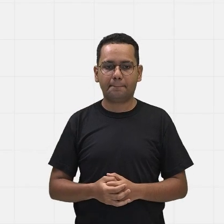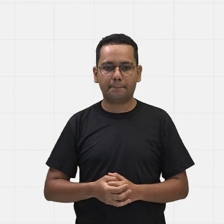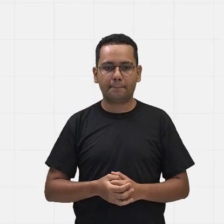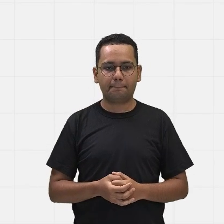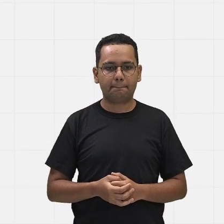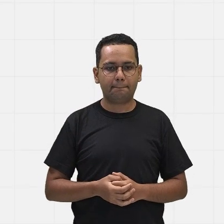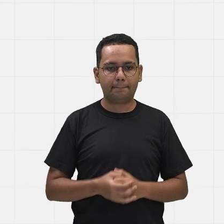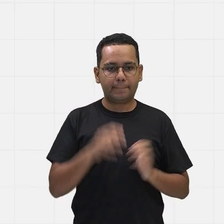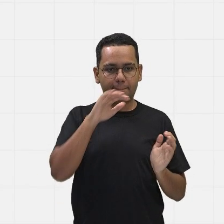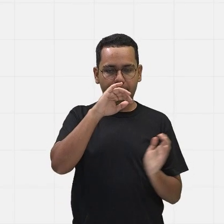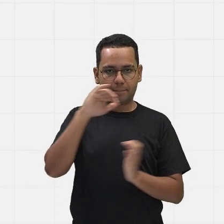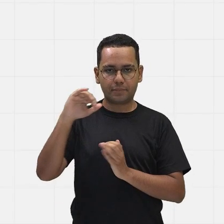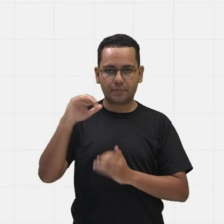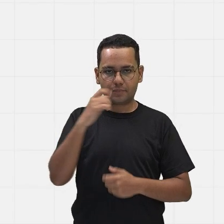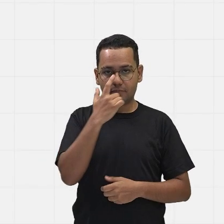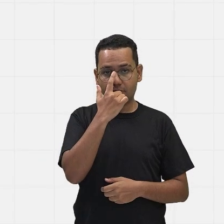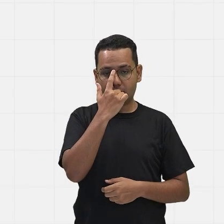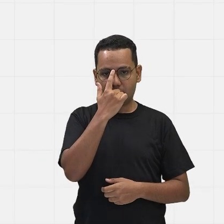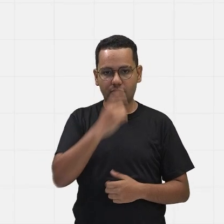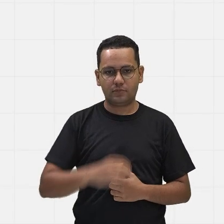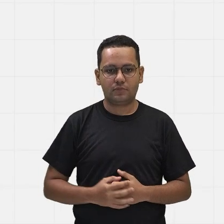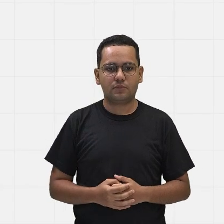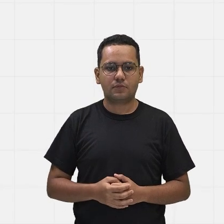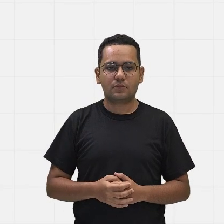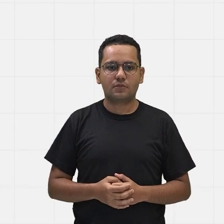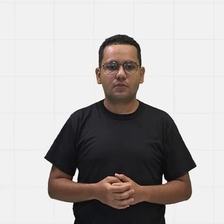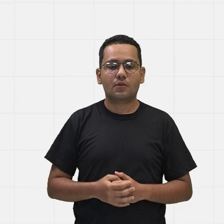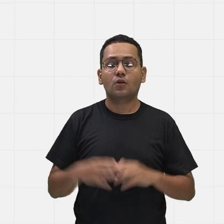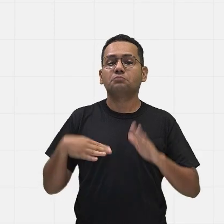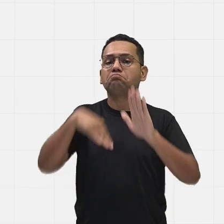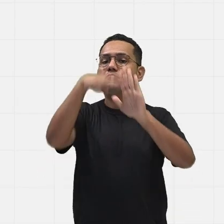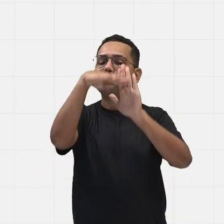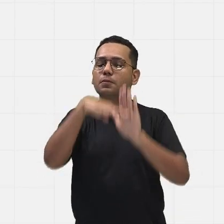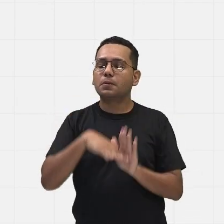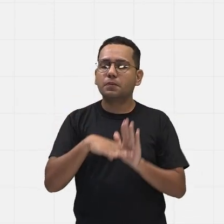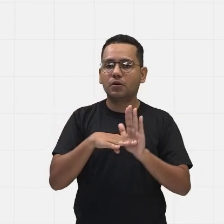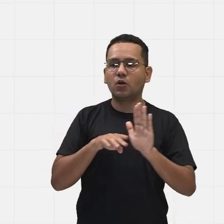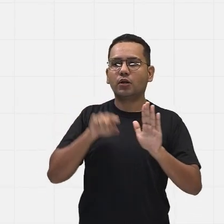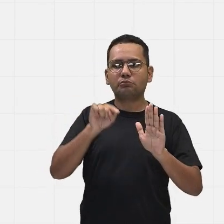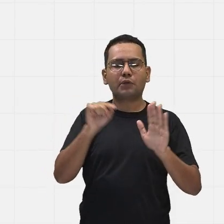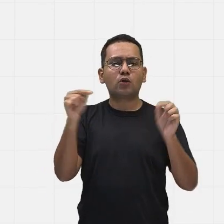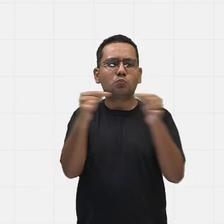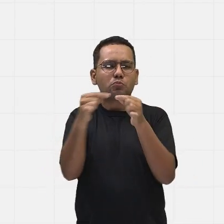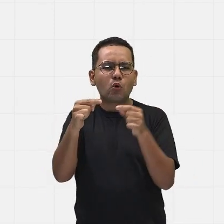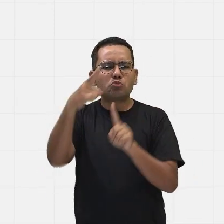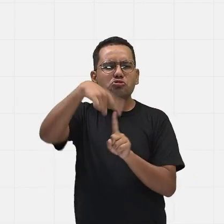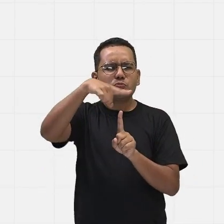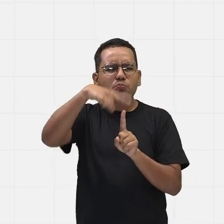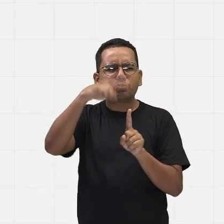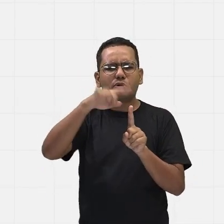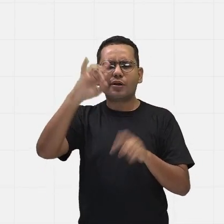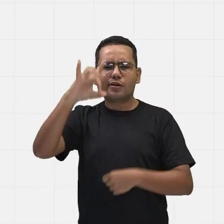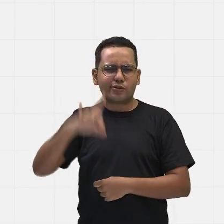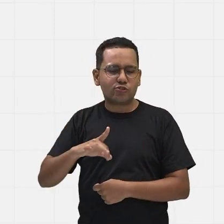a lista de usuários com moderação e suas particularidades. Aqui eu peço uma atenção de